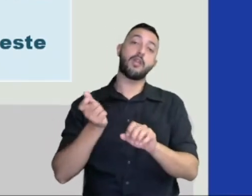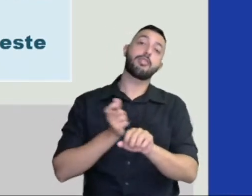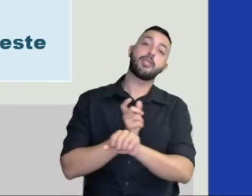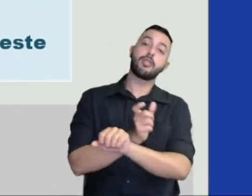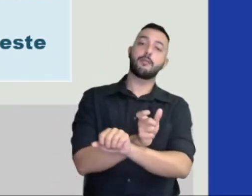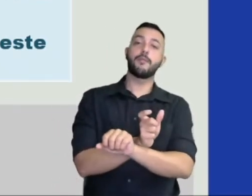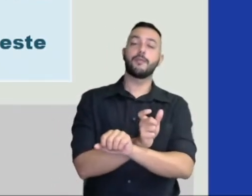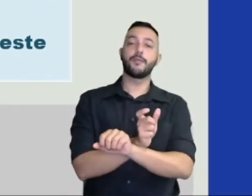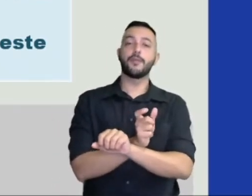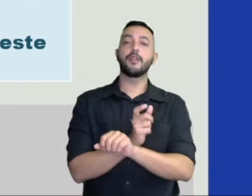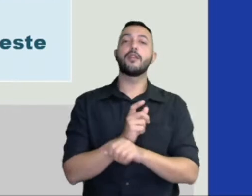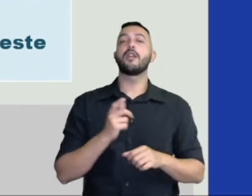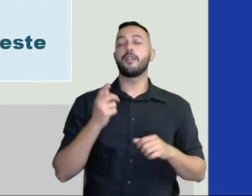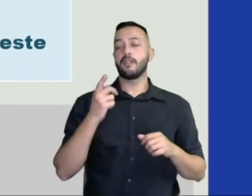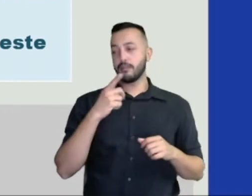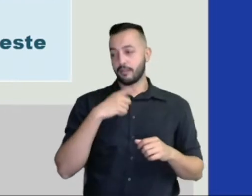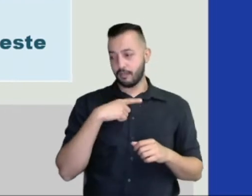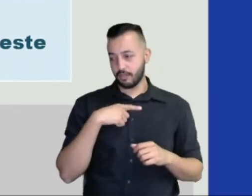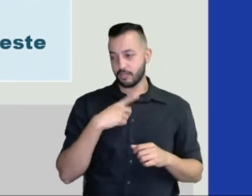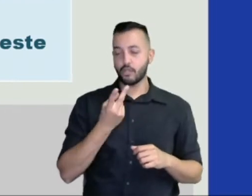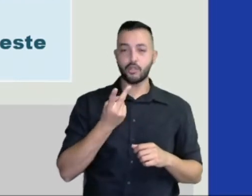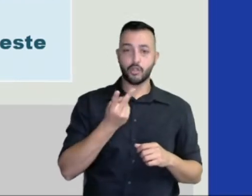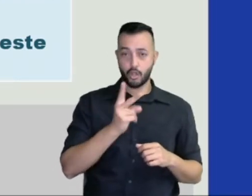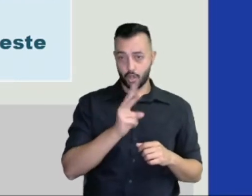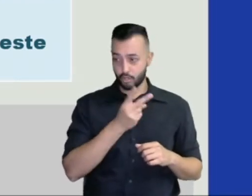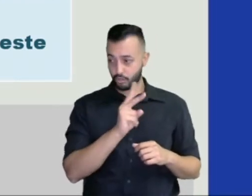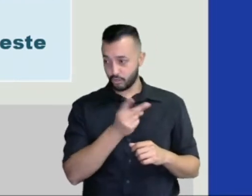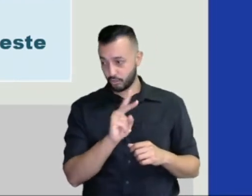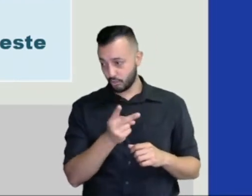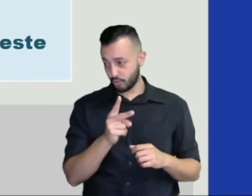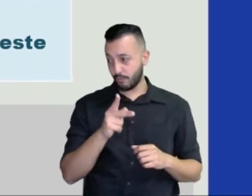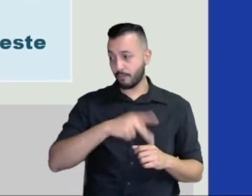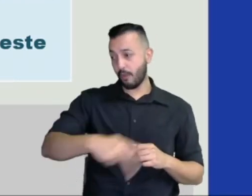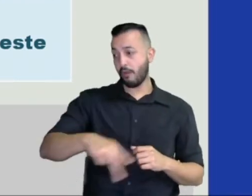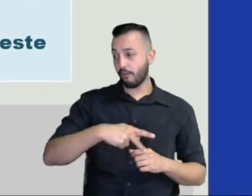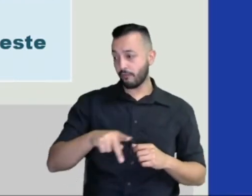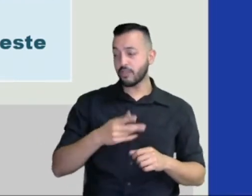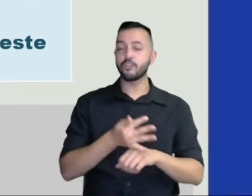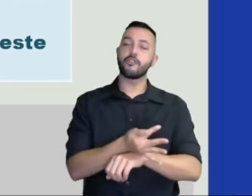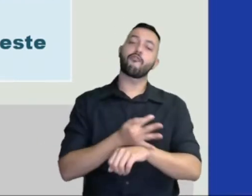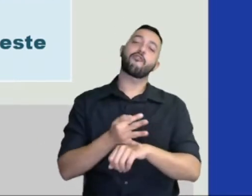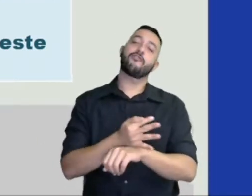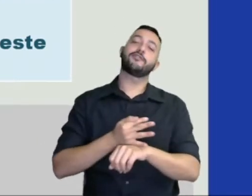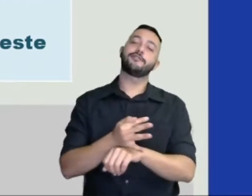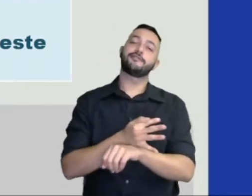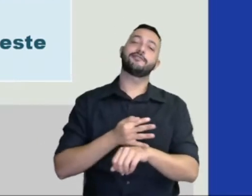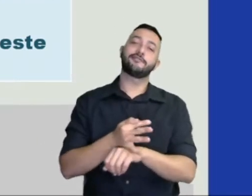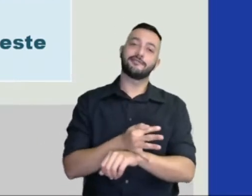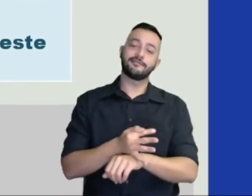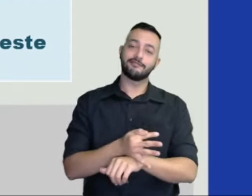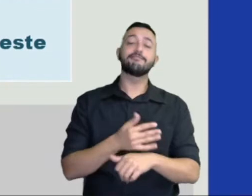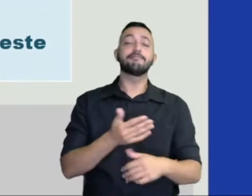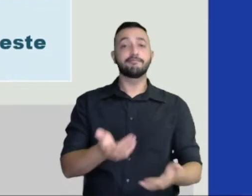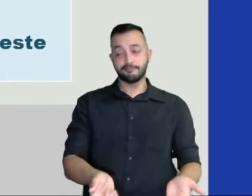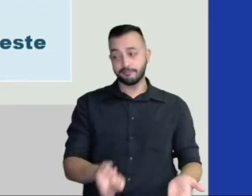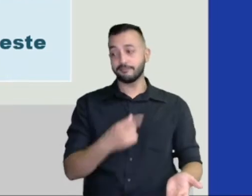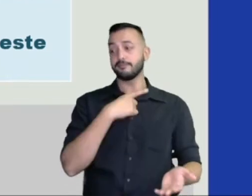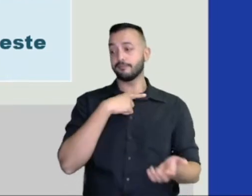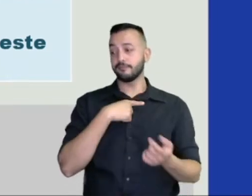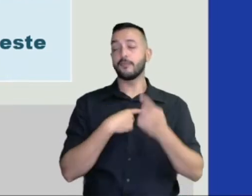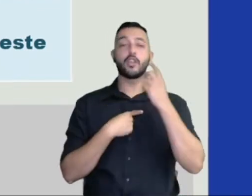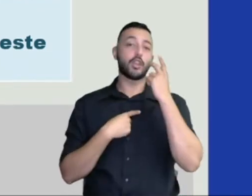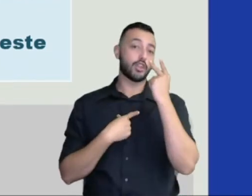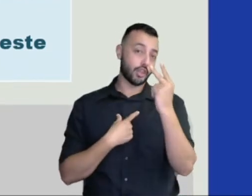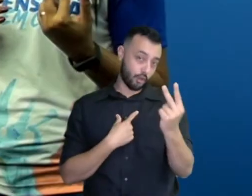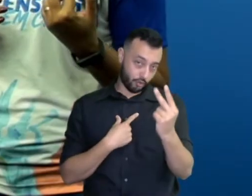pronominais. Los dos professores estão de vacaciones. Então, a gente tem